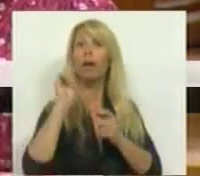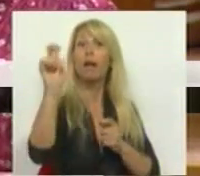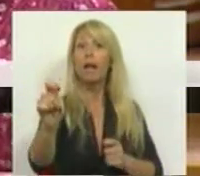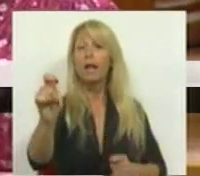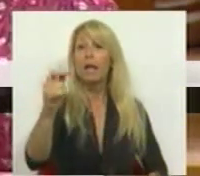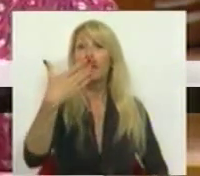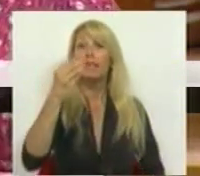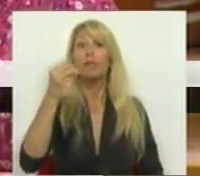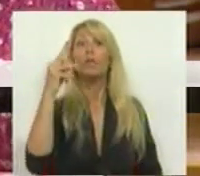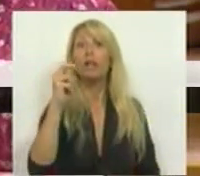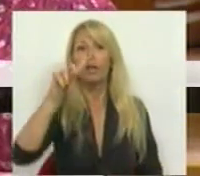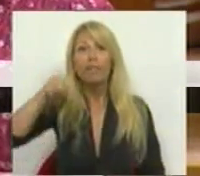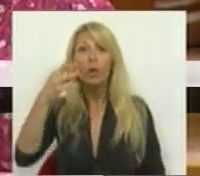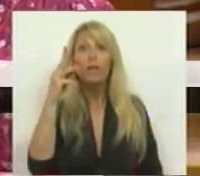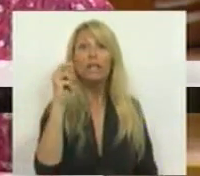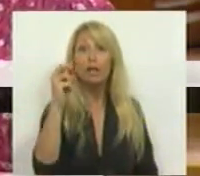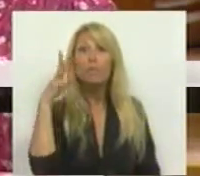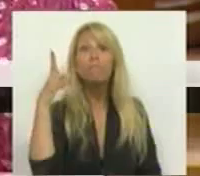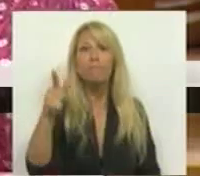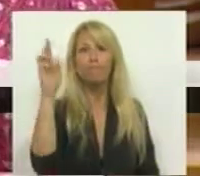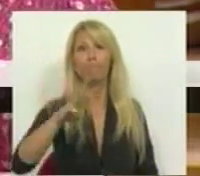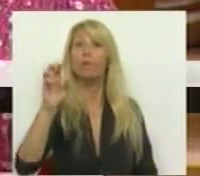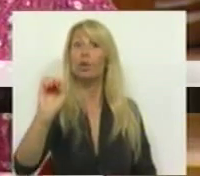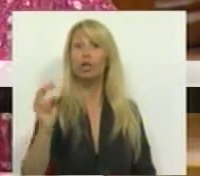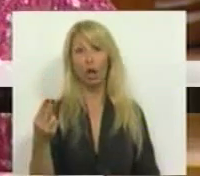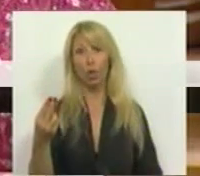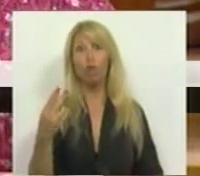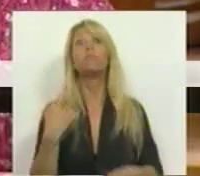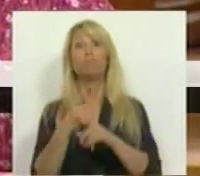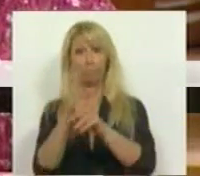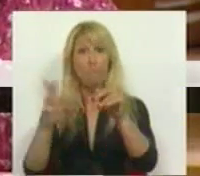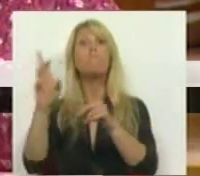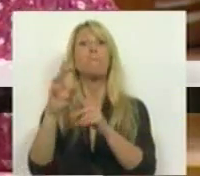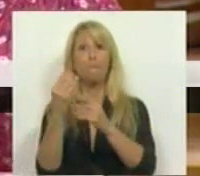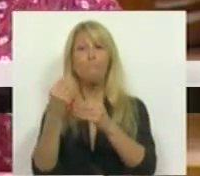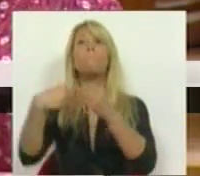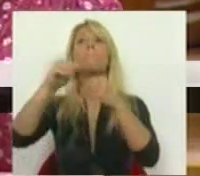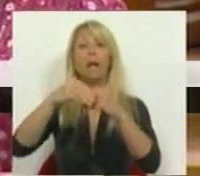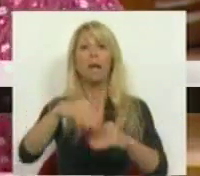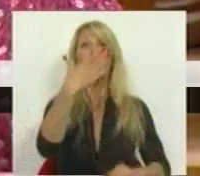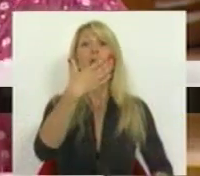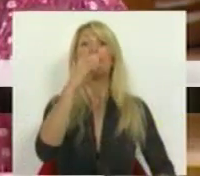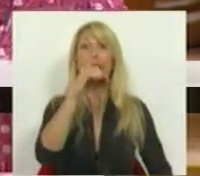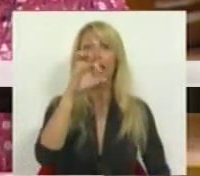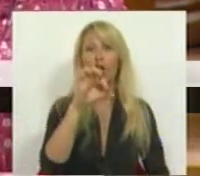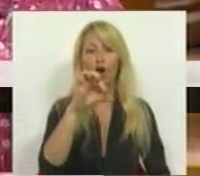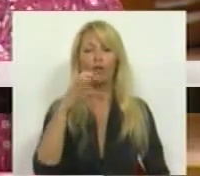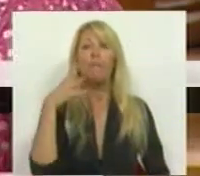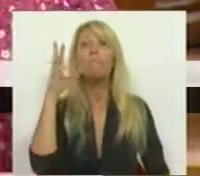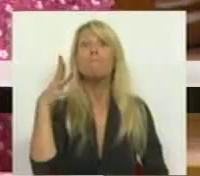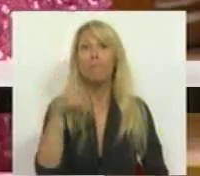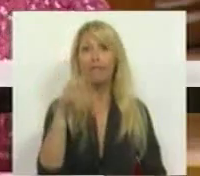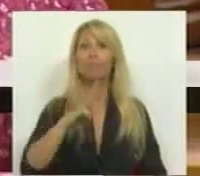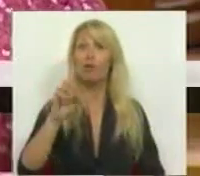de 103,3 mil milhões de euros, além de 68 mil milhões de euros de juros. E